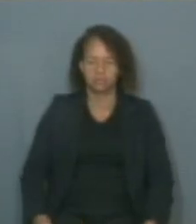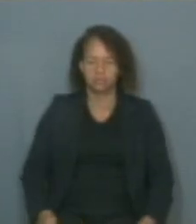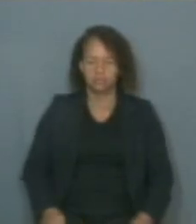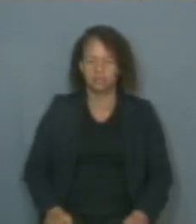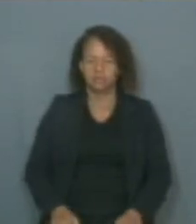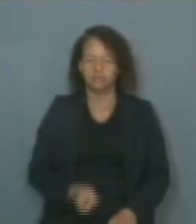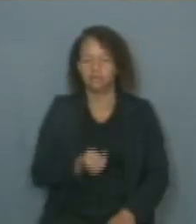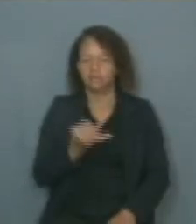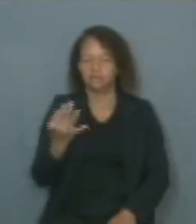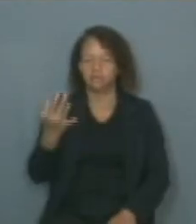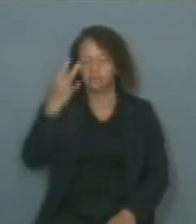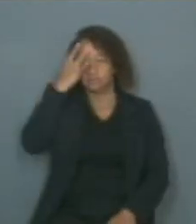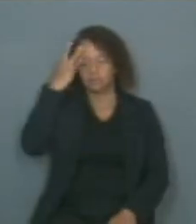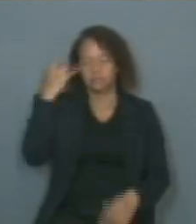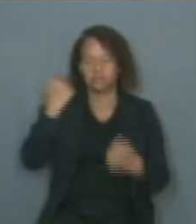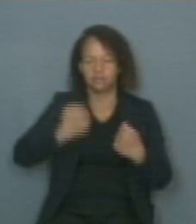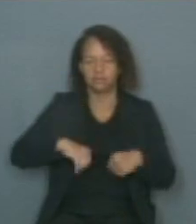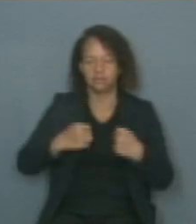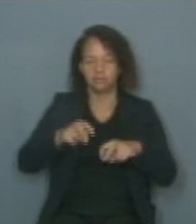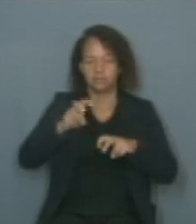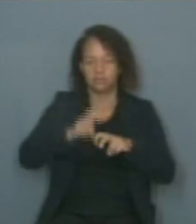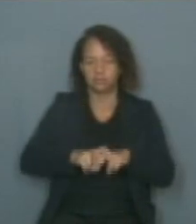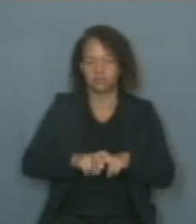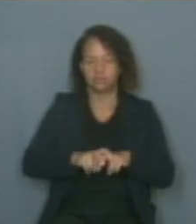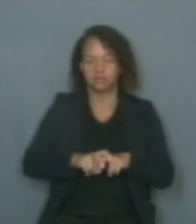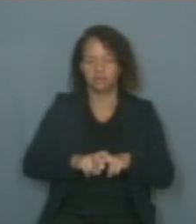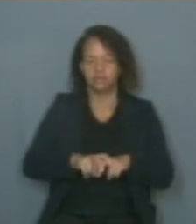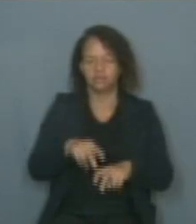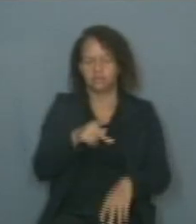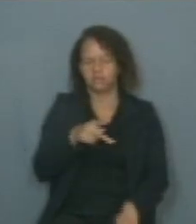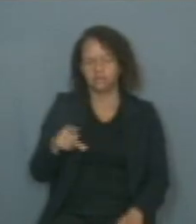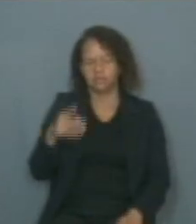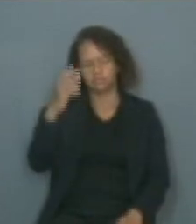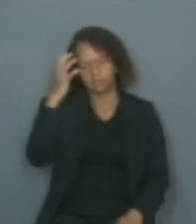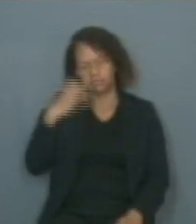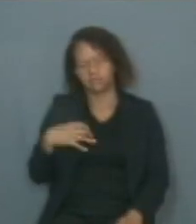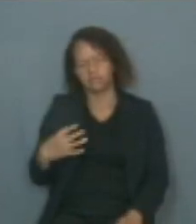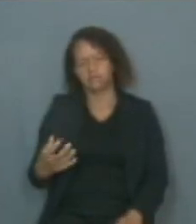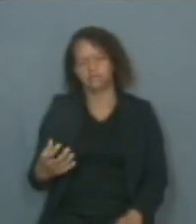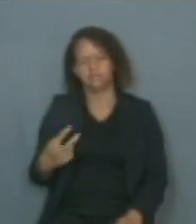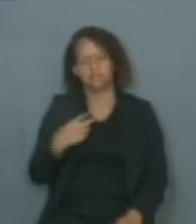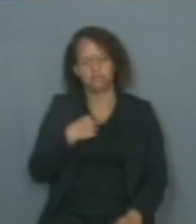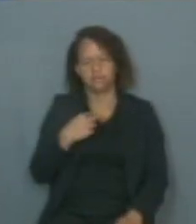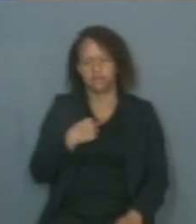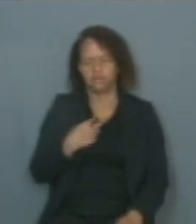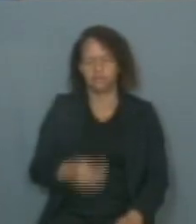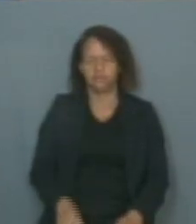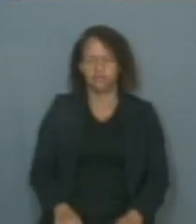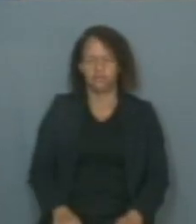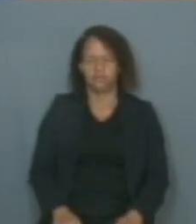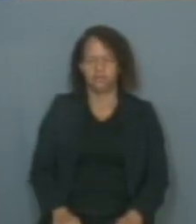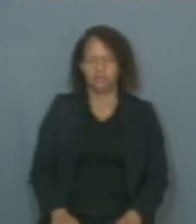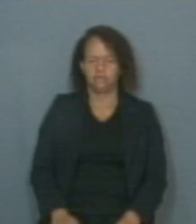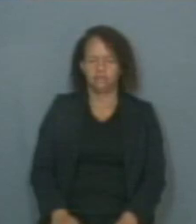Quantas pessoas não estão precisando de uma cadeira dessa hoje? Presidente, isso é muito sério, presidente. Isso não pode parar aqui, presidente.